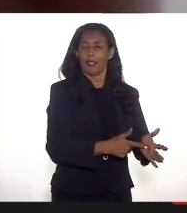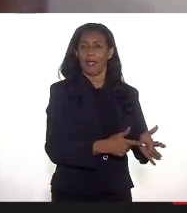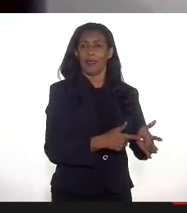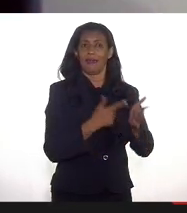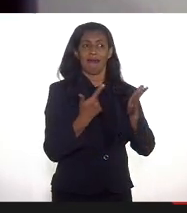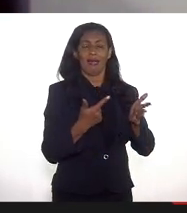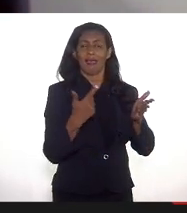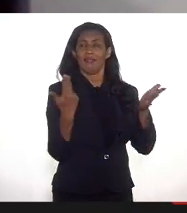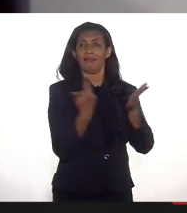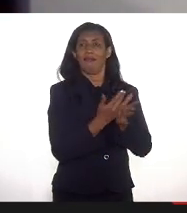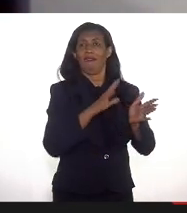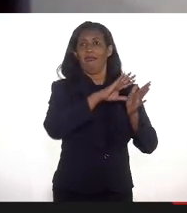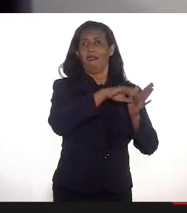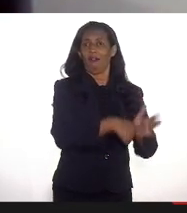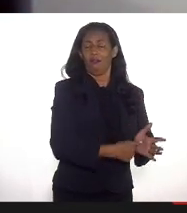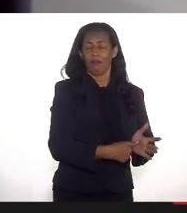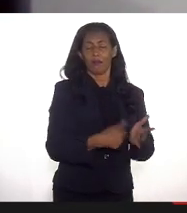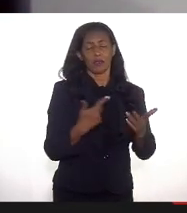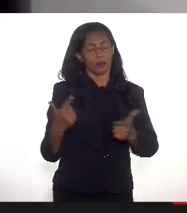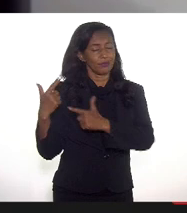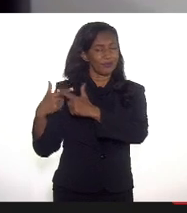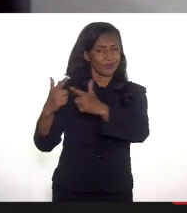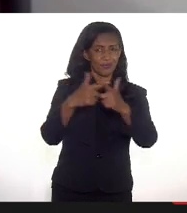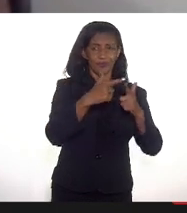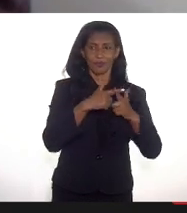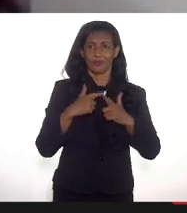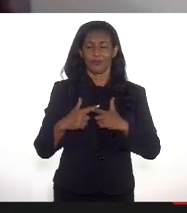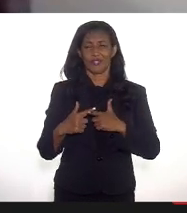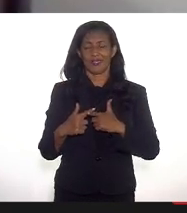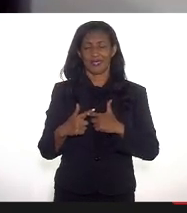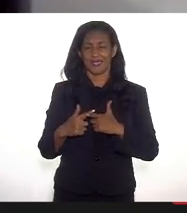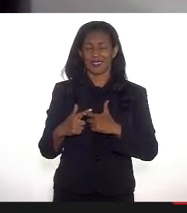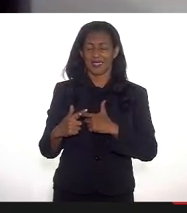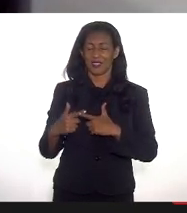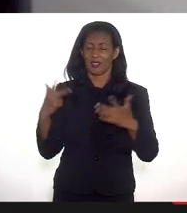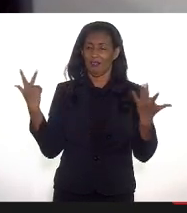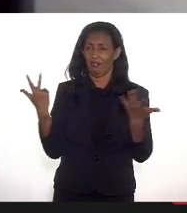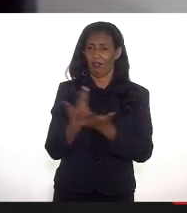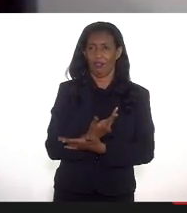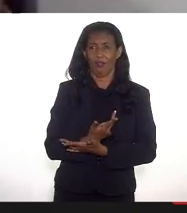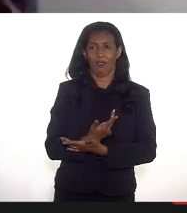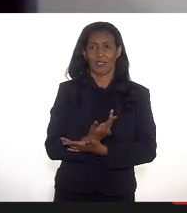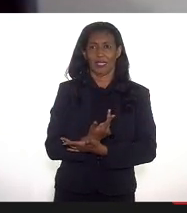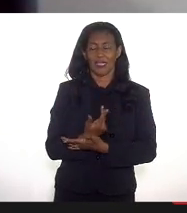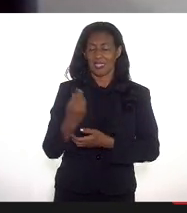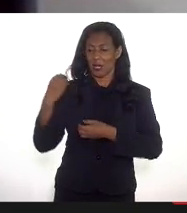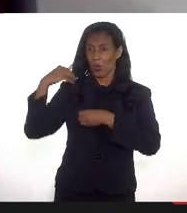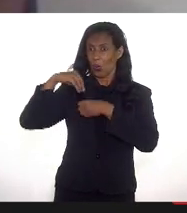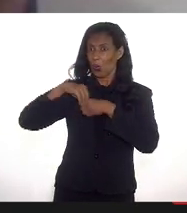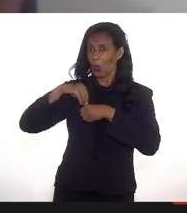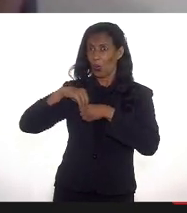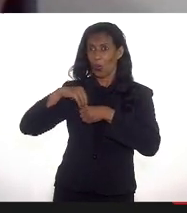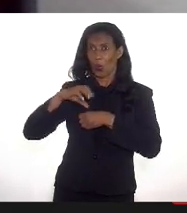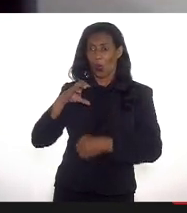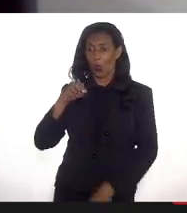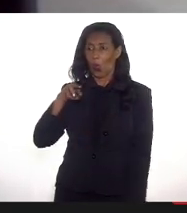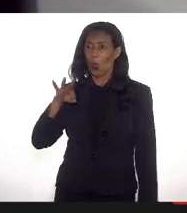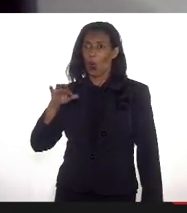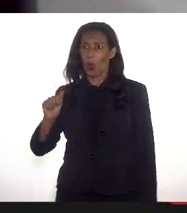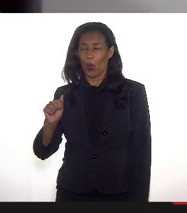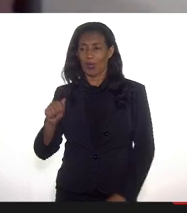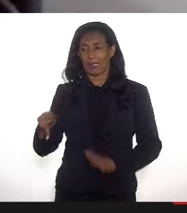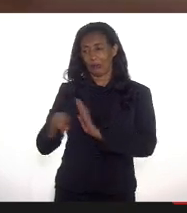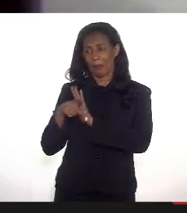semana passada. Então, assim, são situações de precariedade que não caem na conta nem